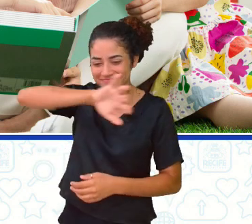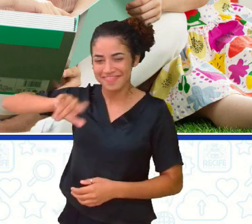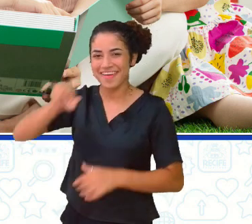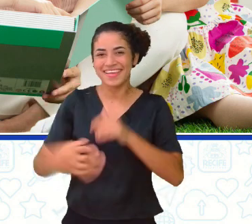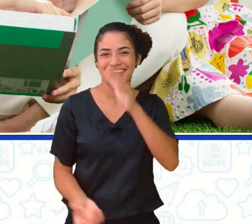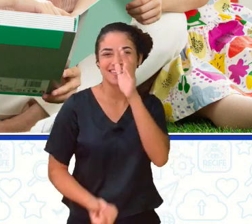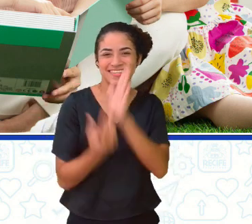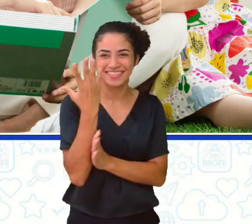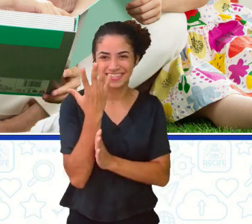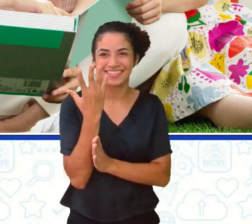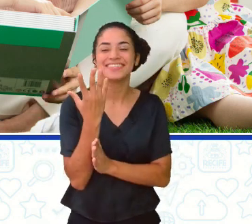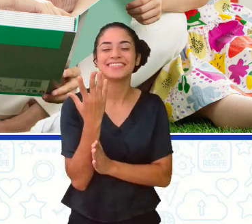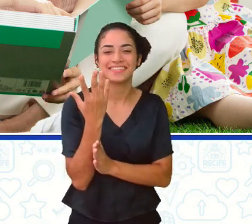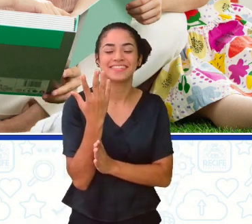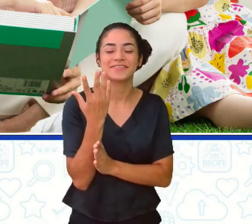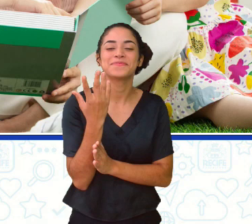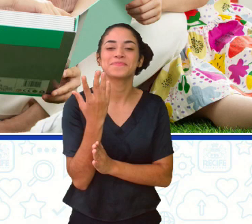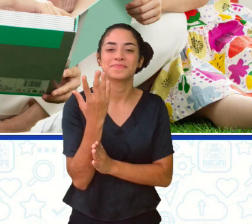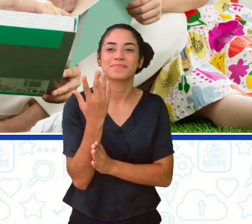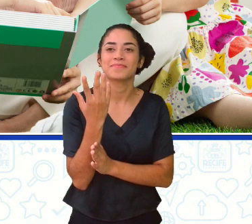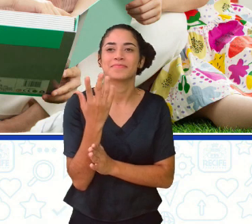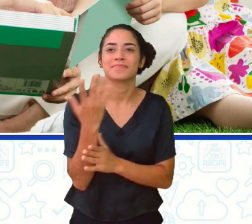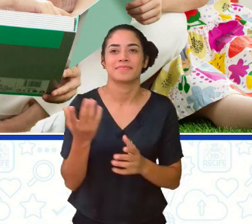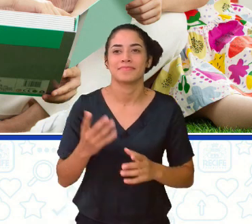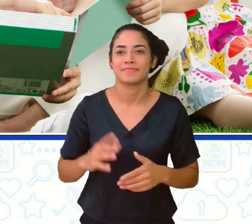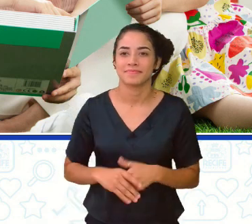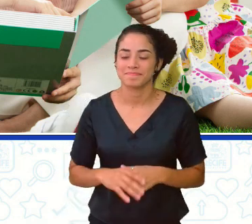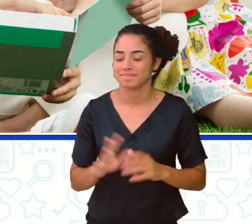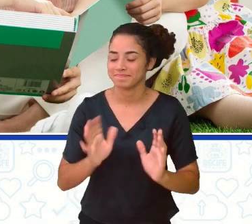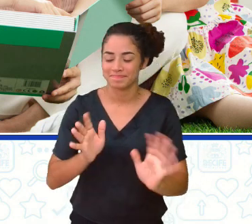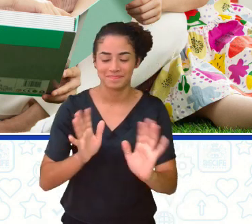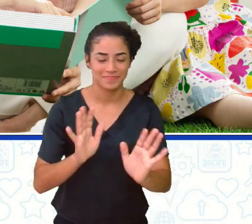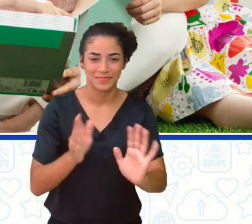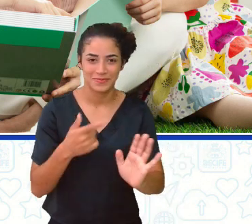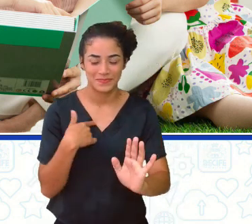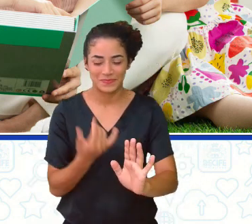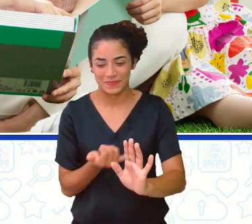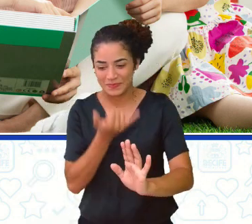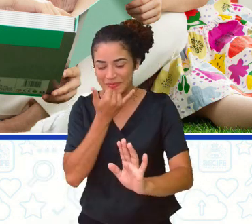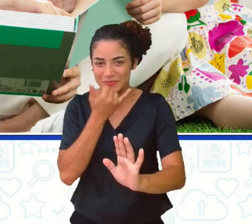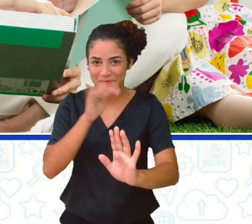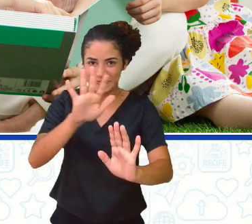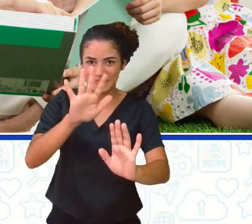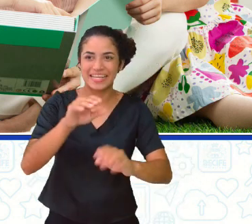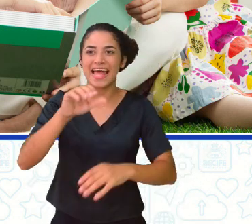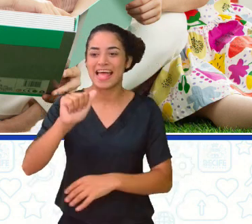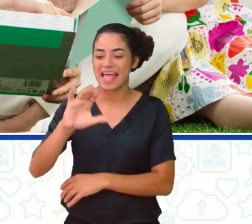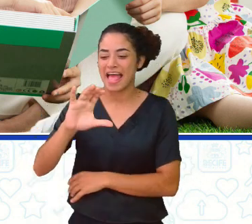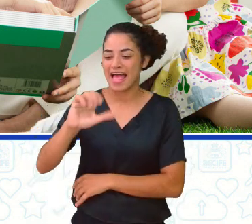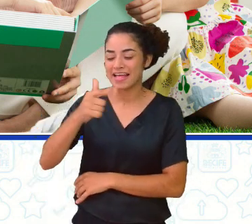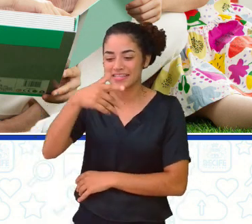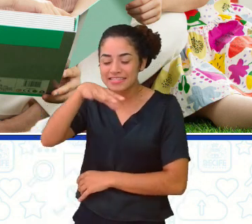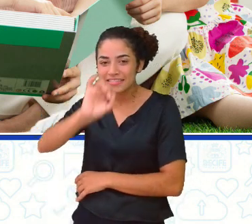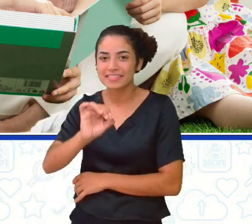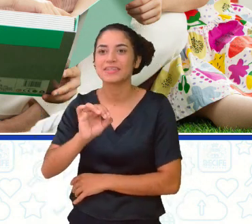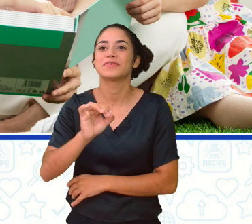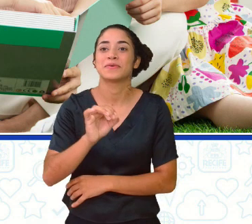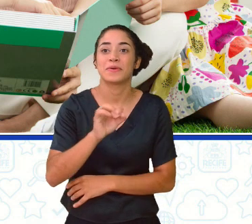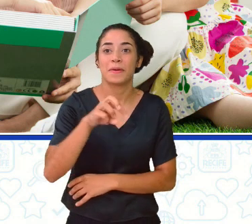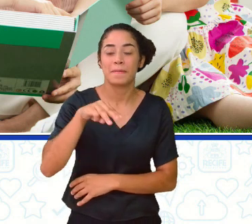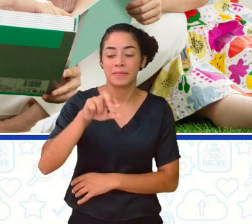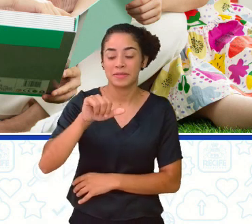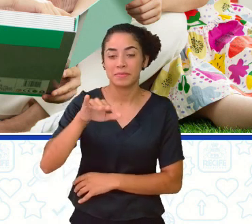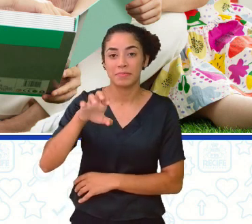criação. Mímesis da ação, olha só. Fui pega aí num corretor muito complicado. Mímesis